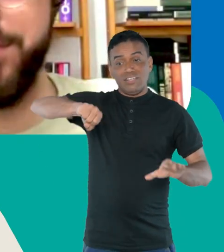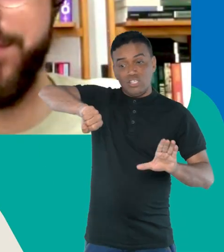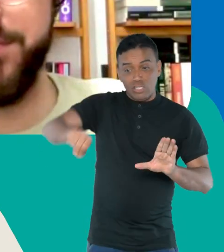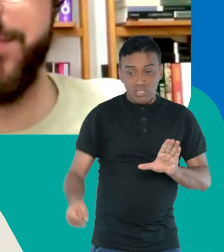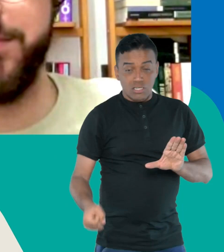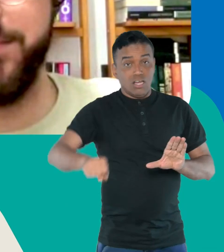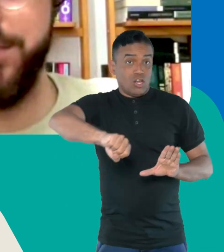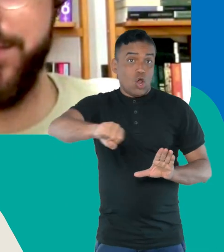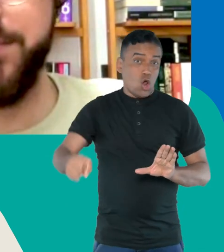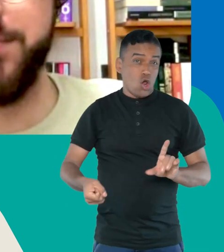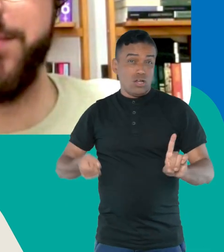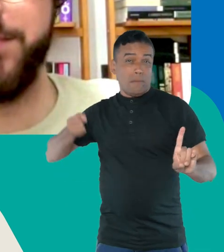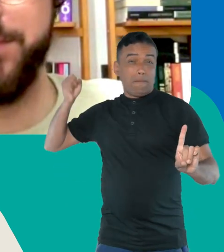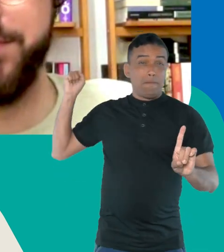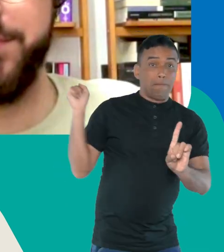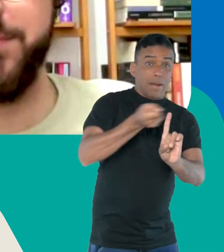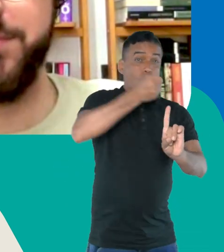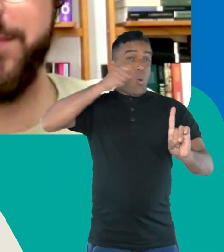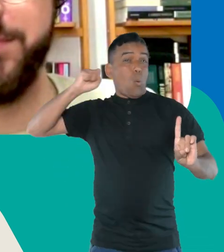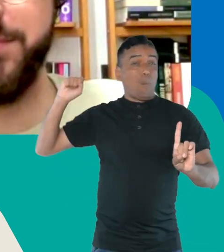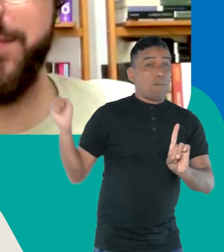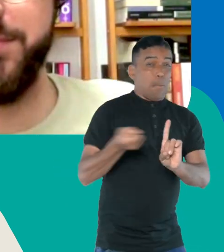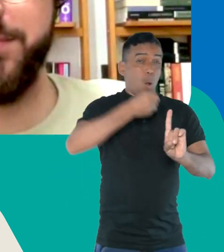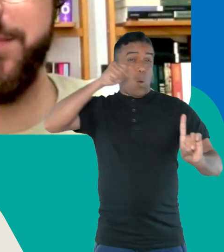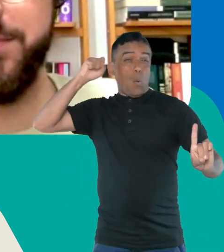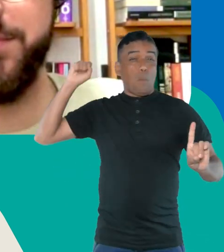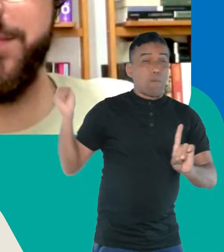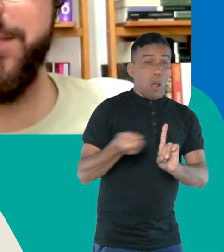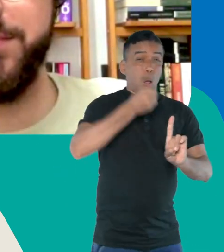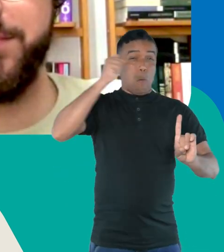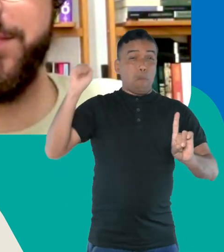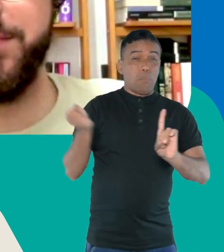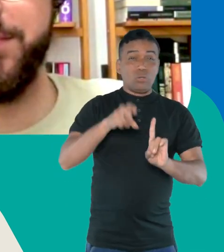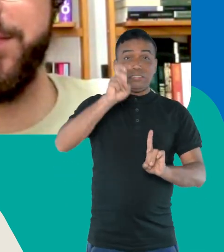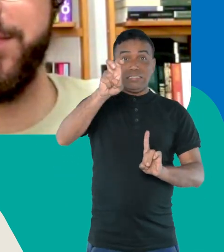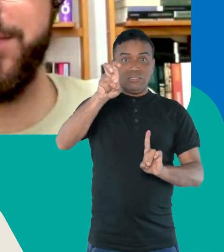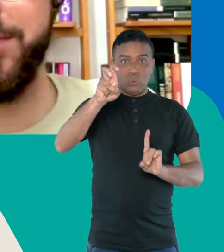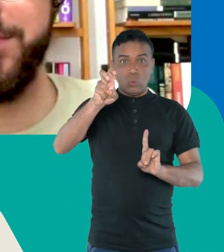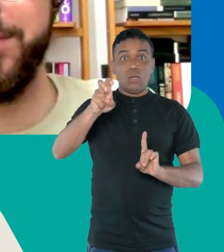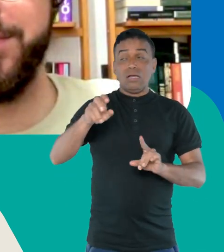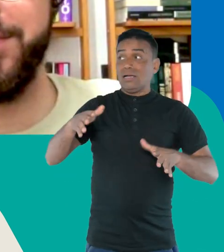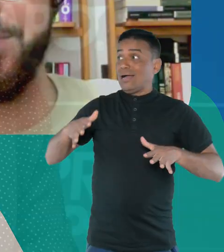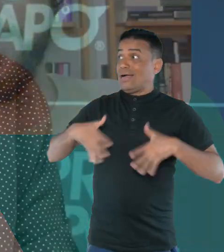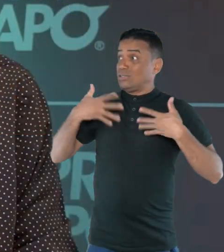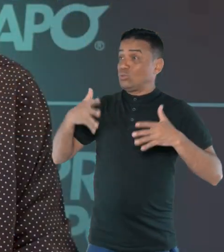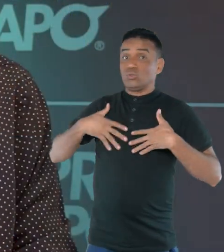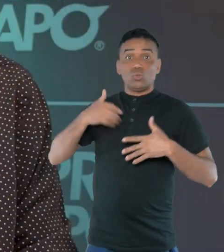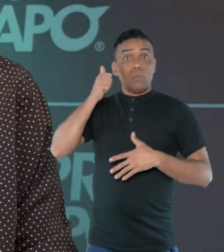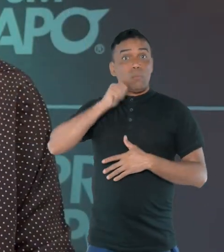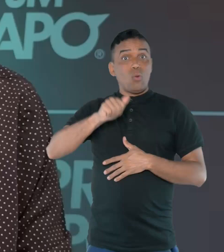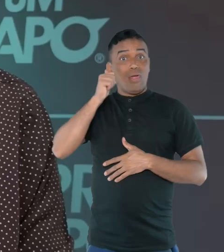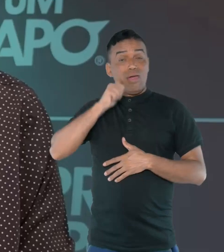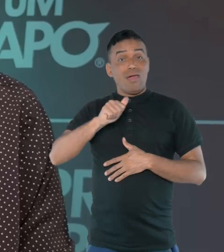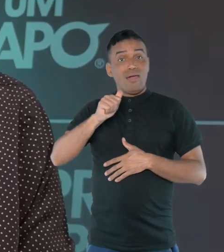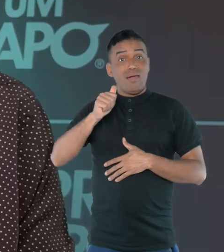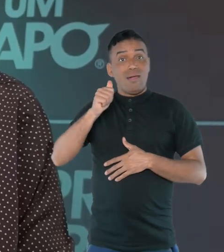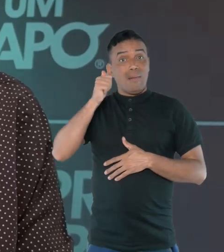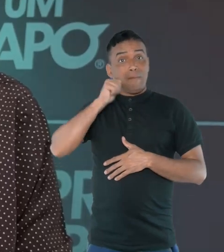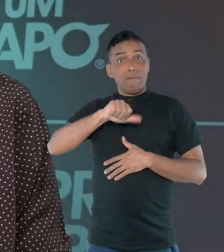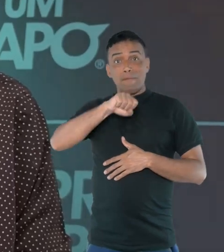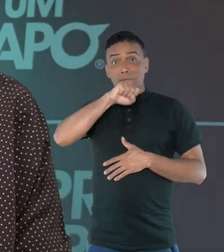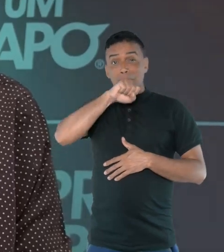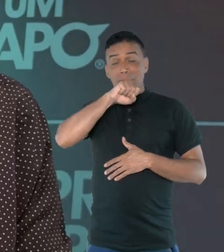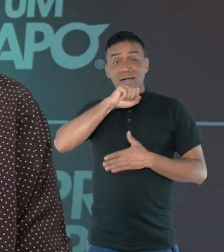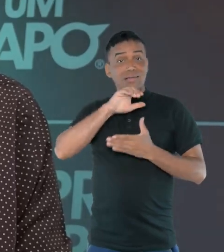patrão, 5 vezes com força, o que assustou sua mulher, que era uma santa de boa, a mãezinha que nunca teve.